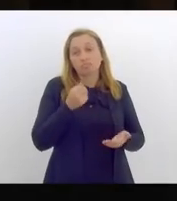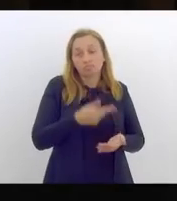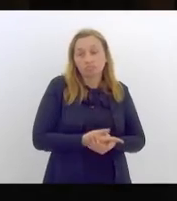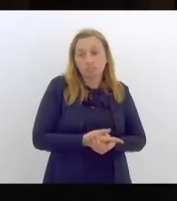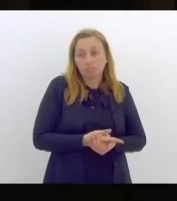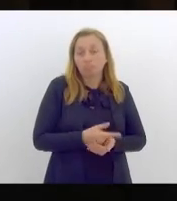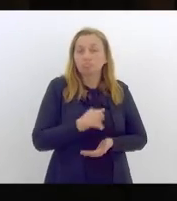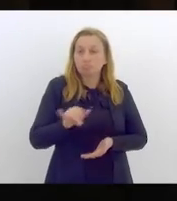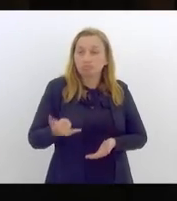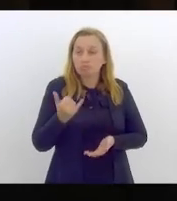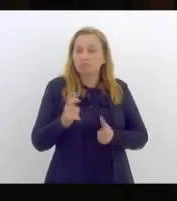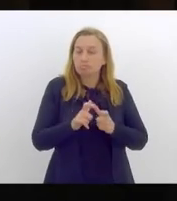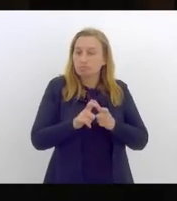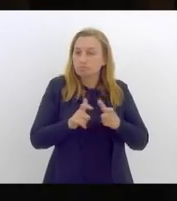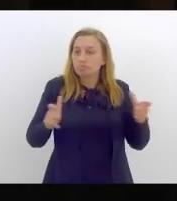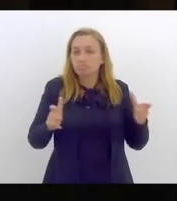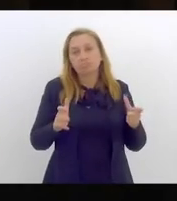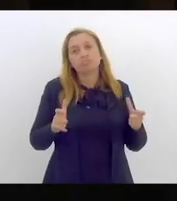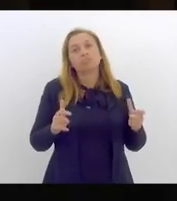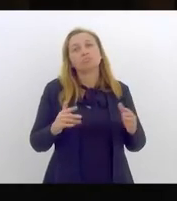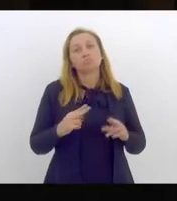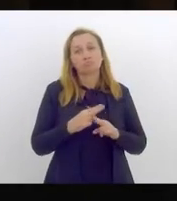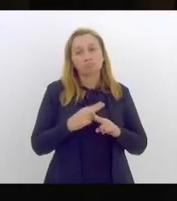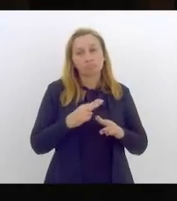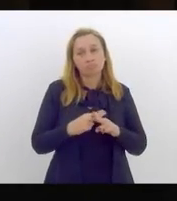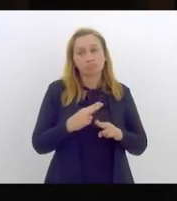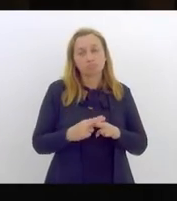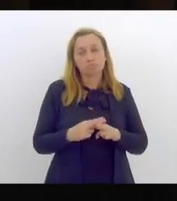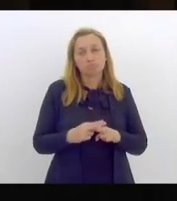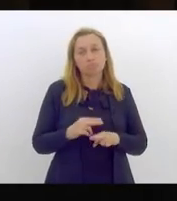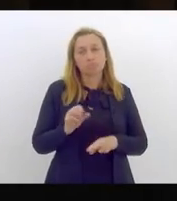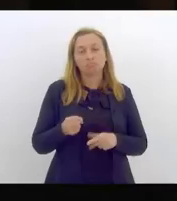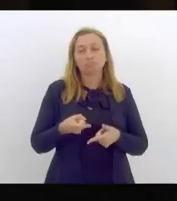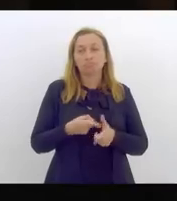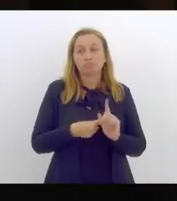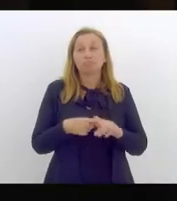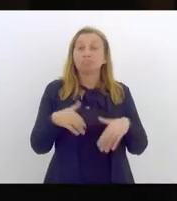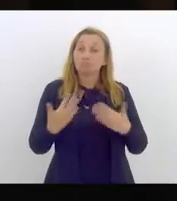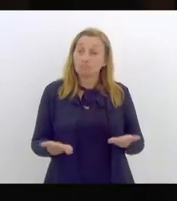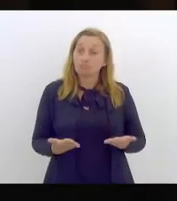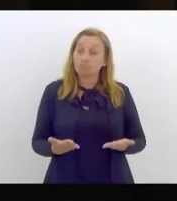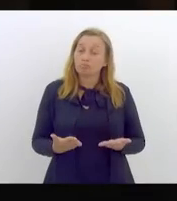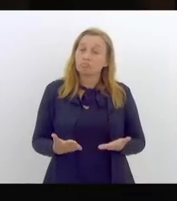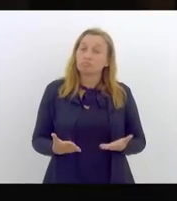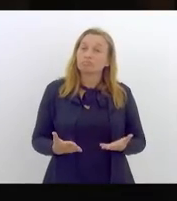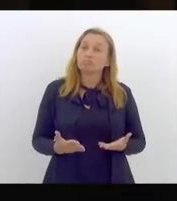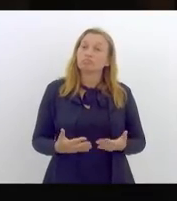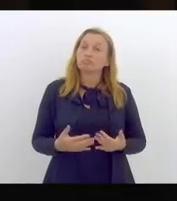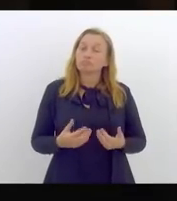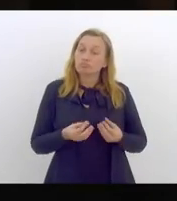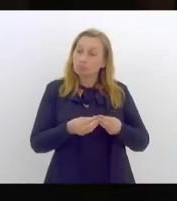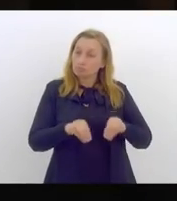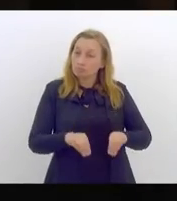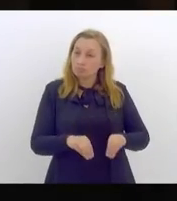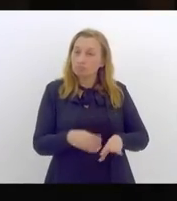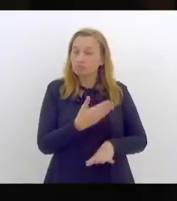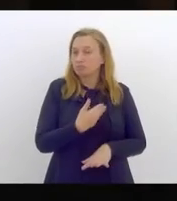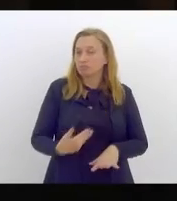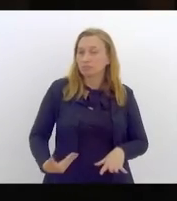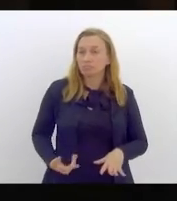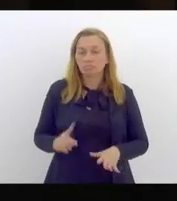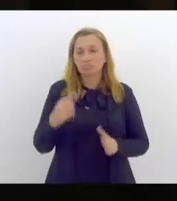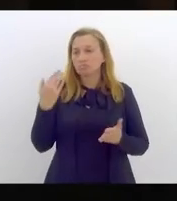pagando juros altíssimos à Caixa e ela se endividando, ou seja, uma bola de neve, é um governo que não